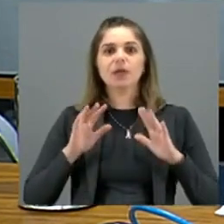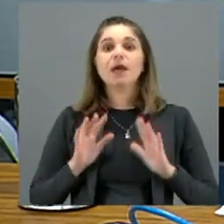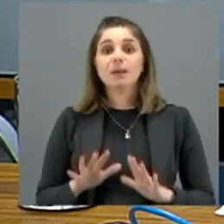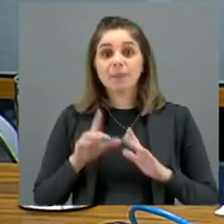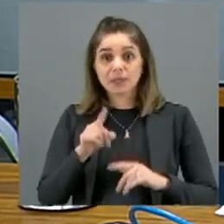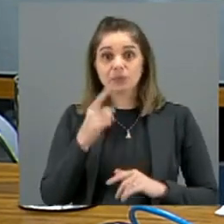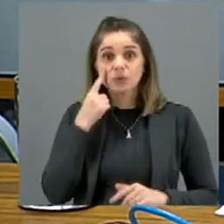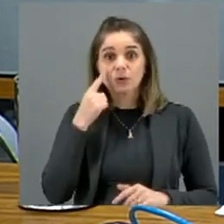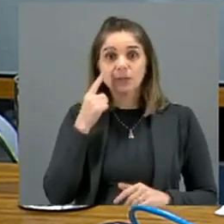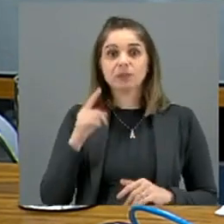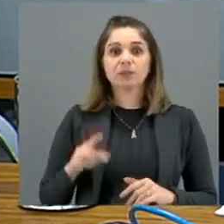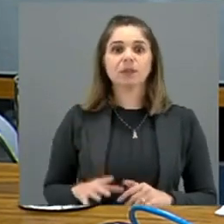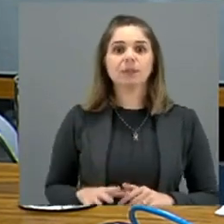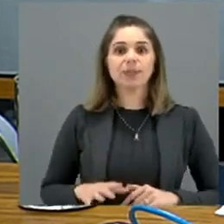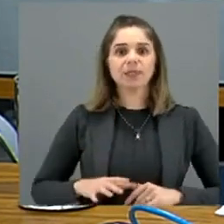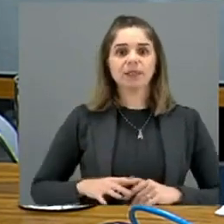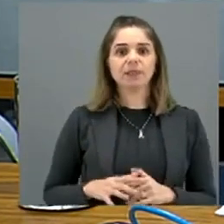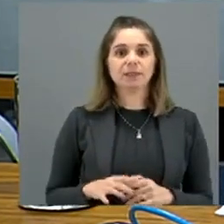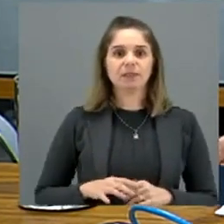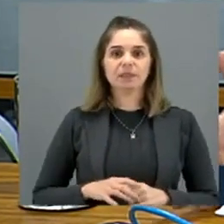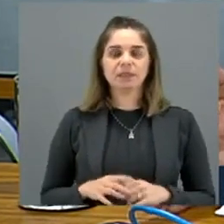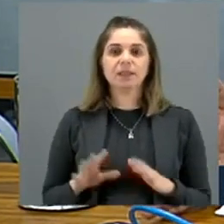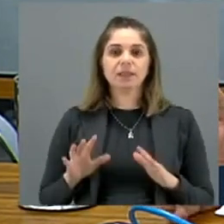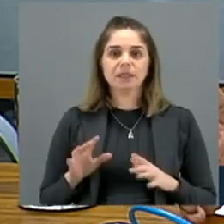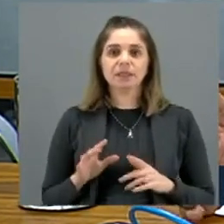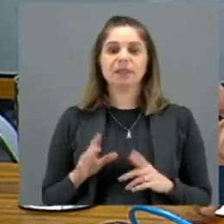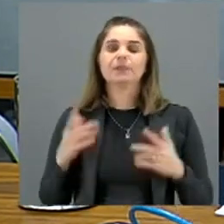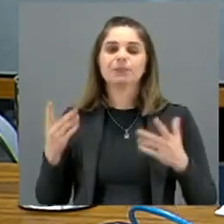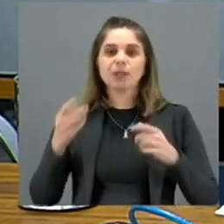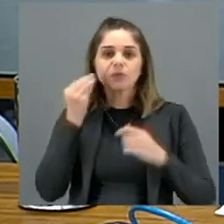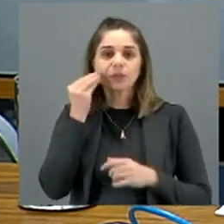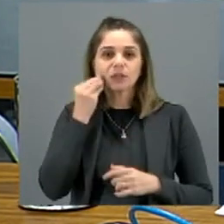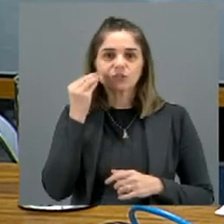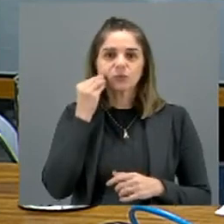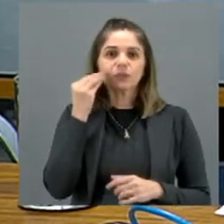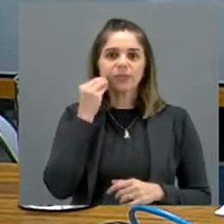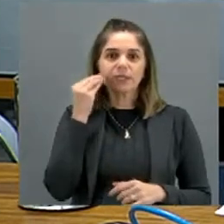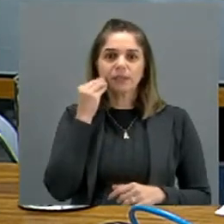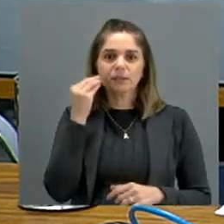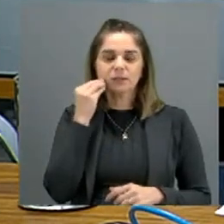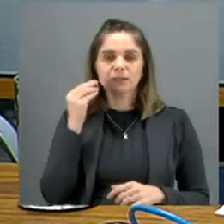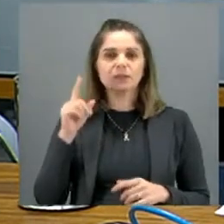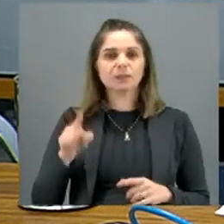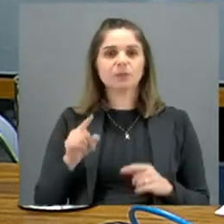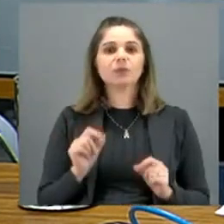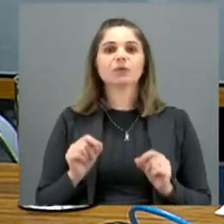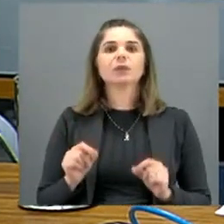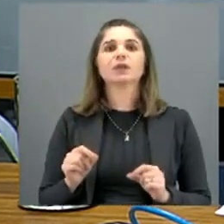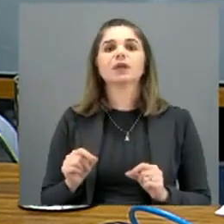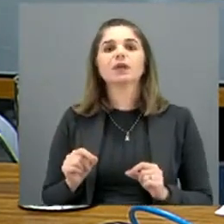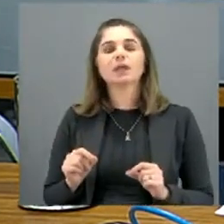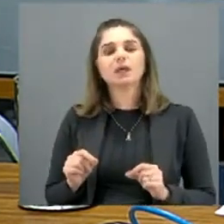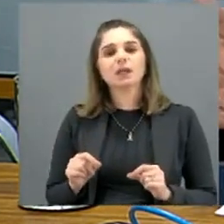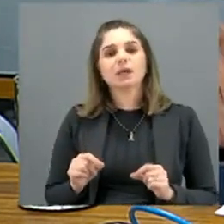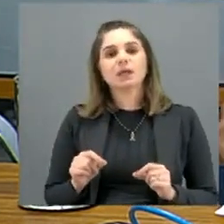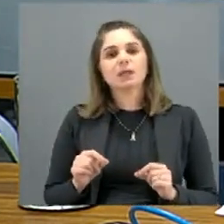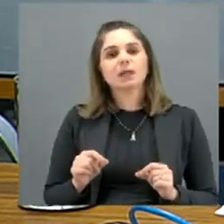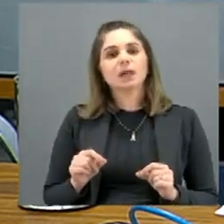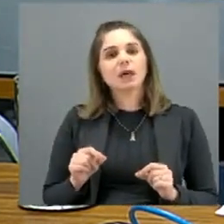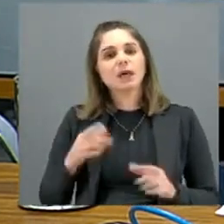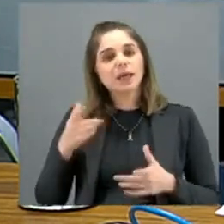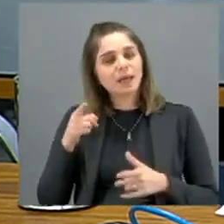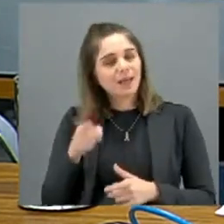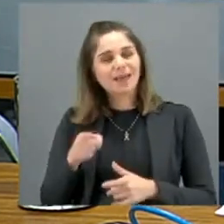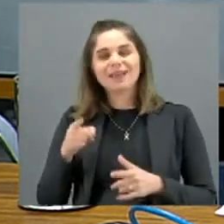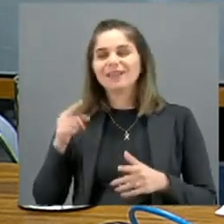pelo relatório. Eu sei que muita gente tentou fazer uma curva aqui, fazer feito Maradona com um gol de mão, tocando na